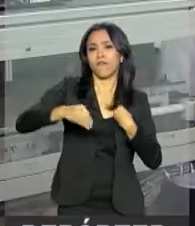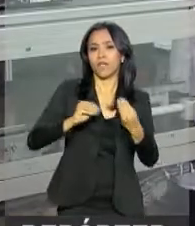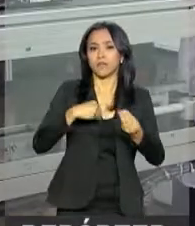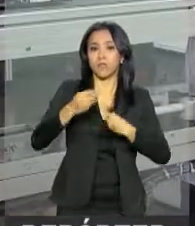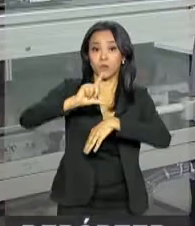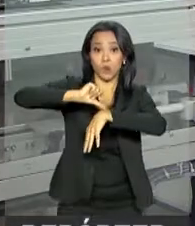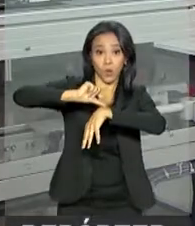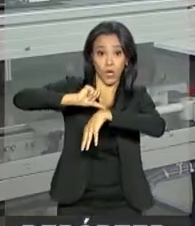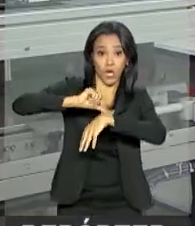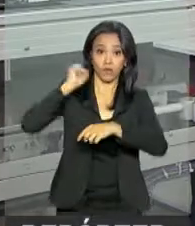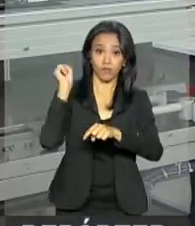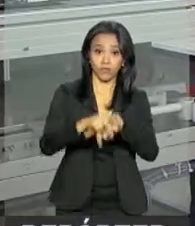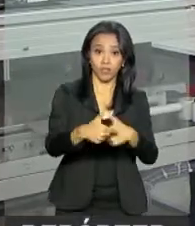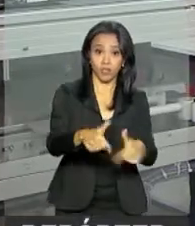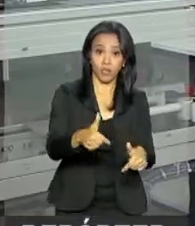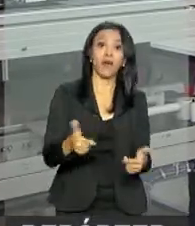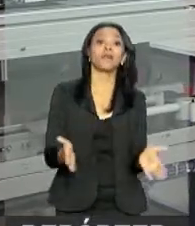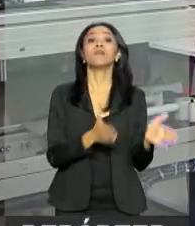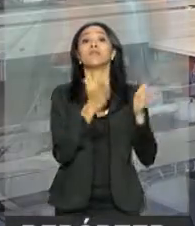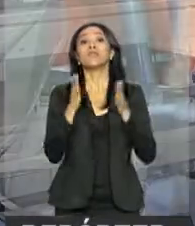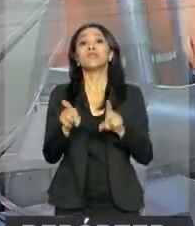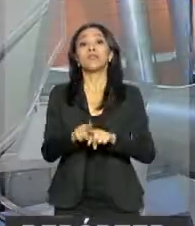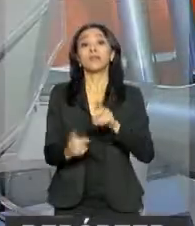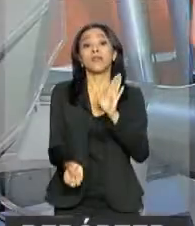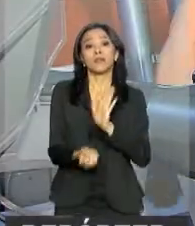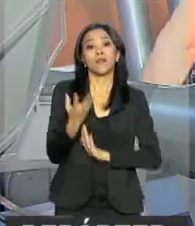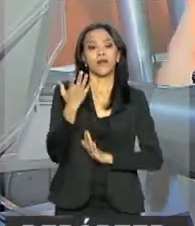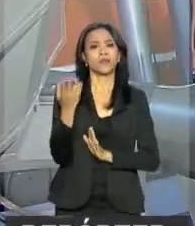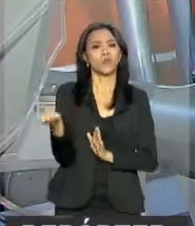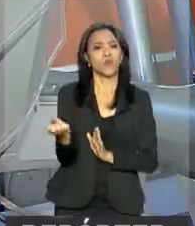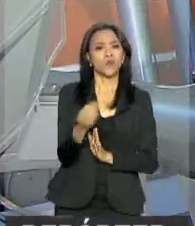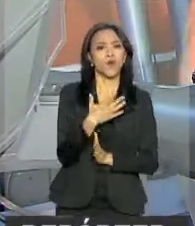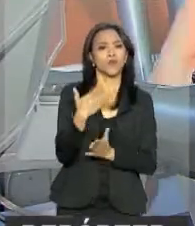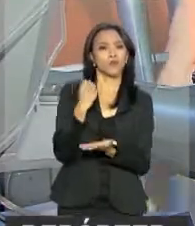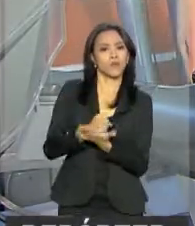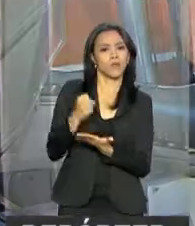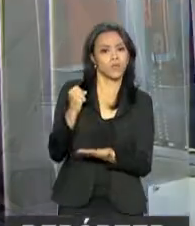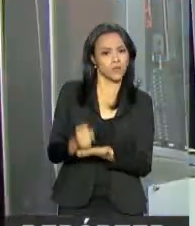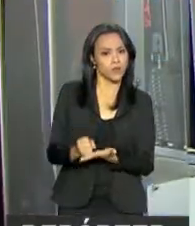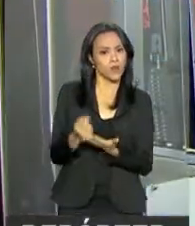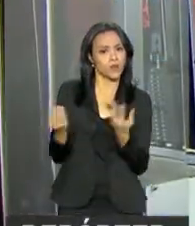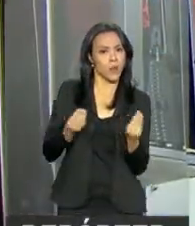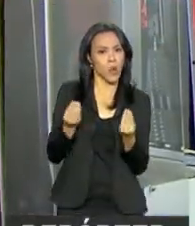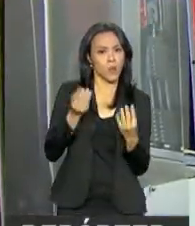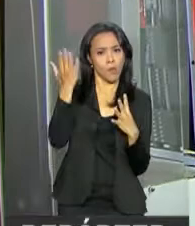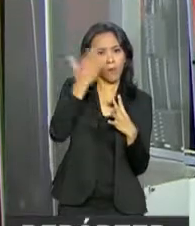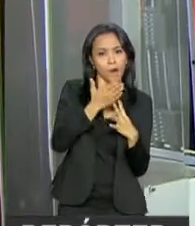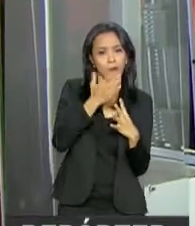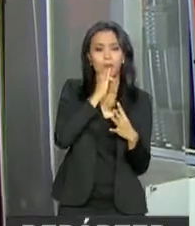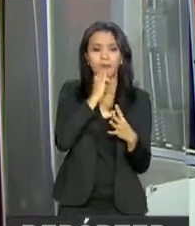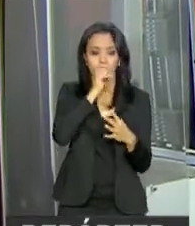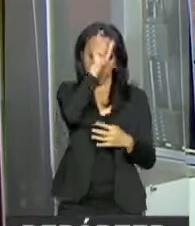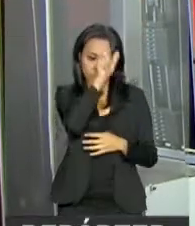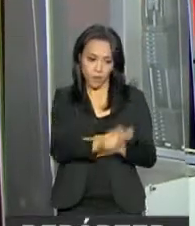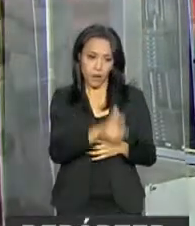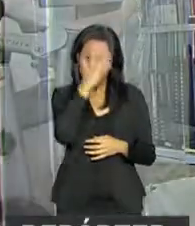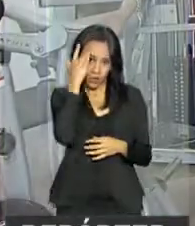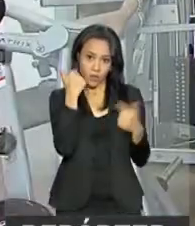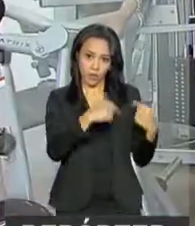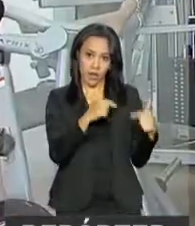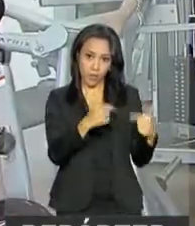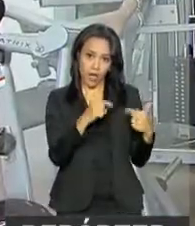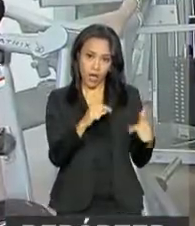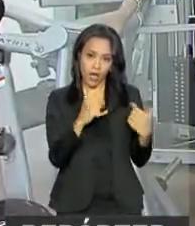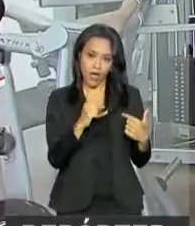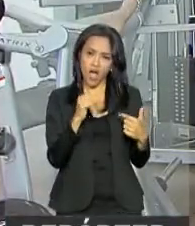jornada. Também foram criadas possibilidades de contratação, como o trabalho intermitente, em que o empregado presta serviço